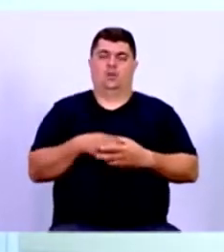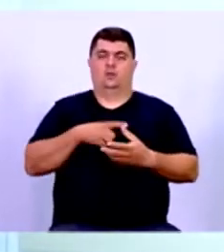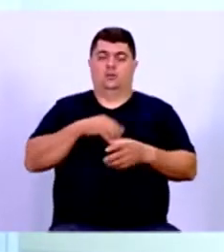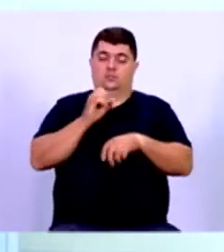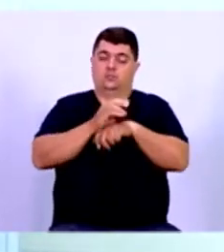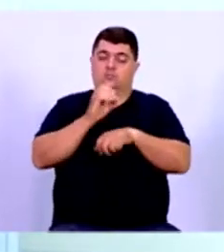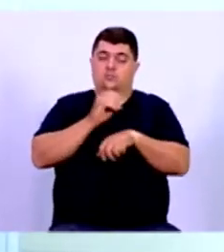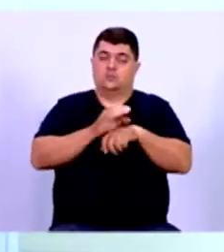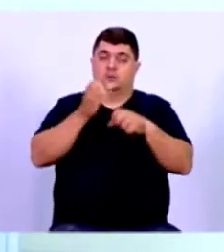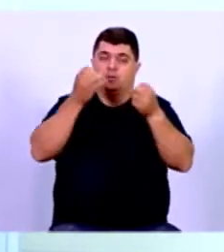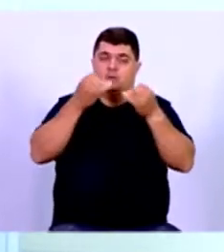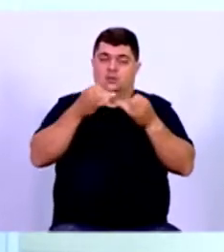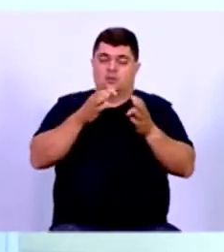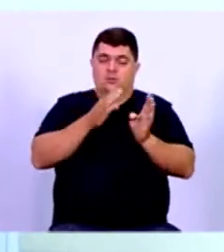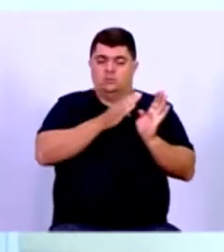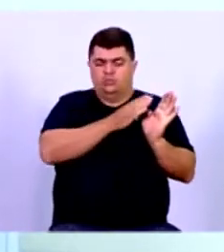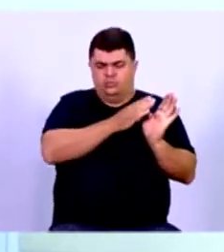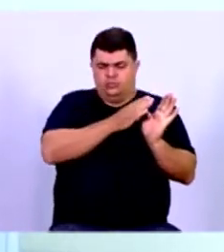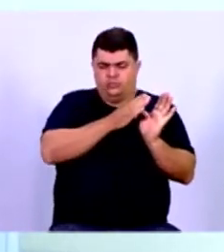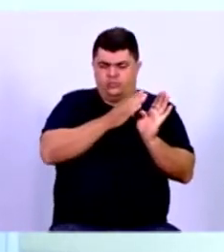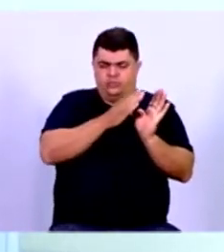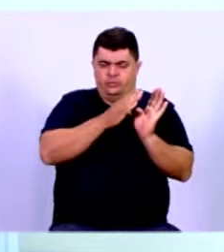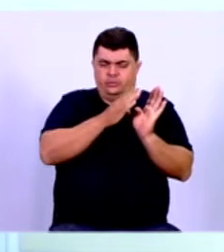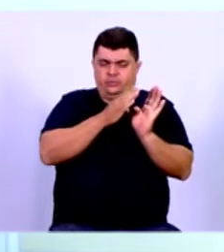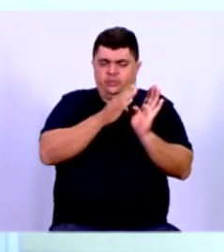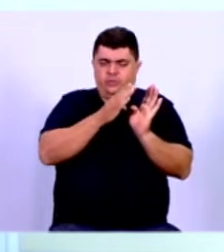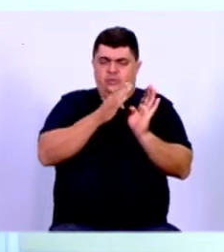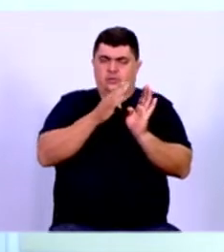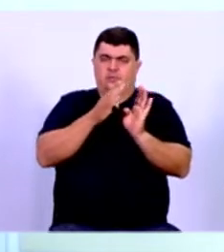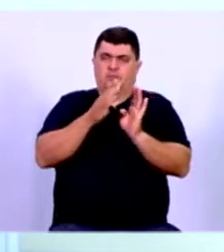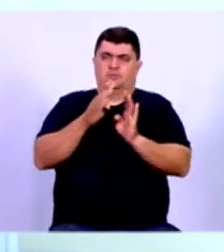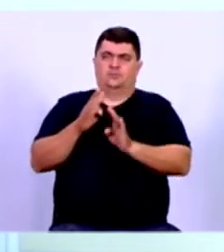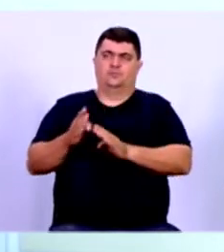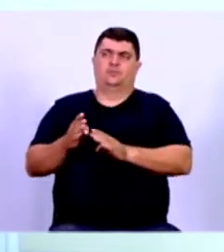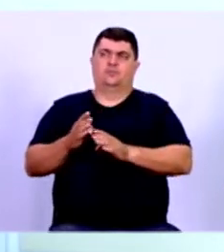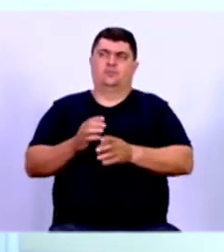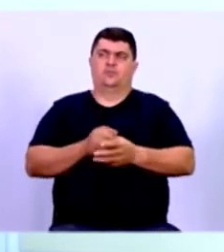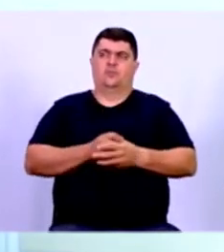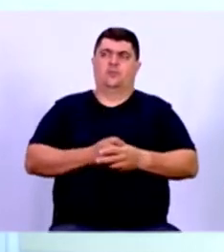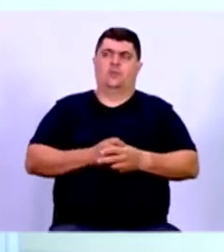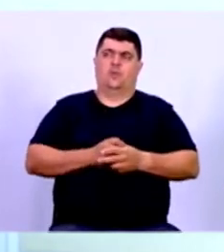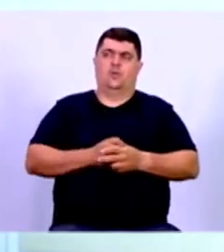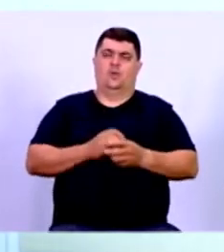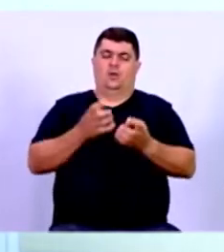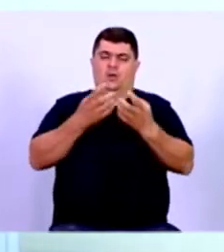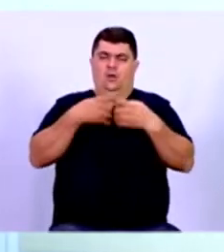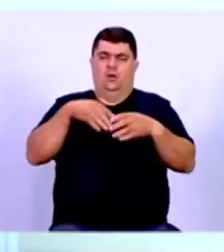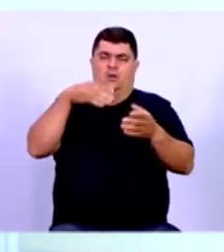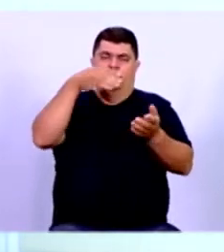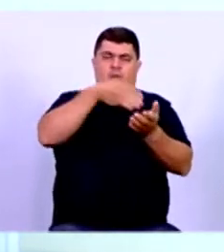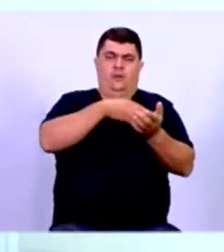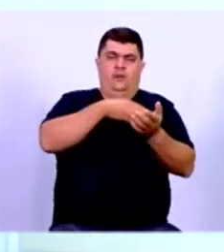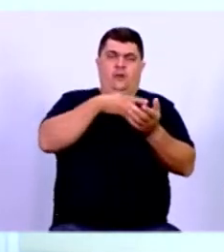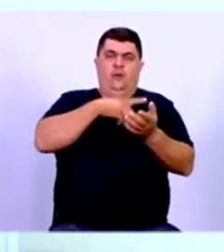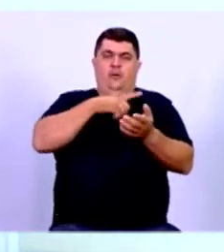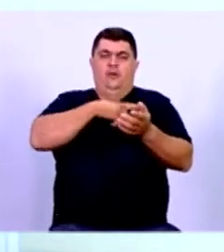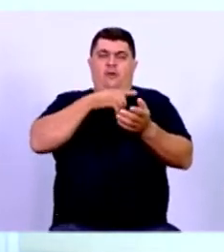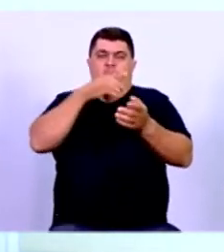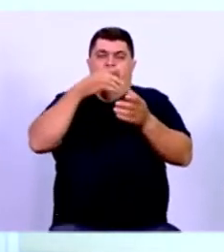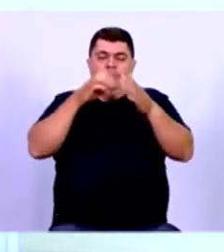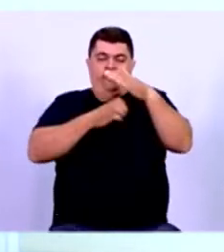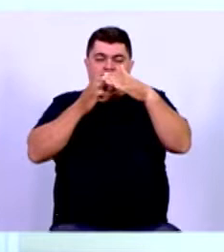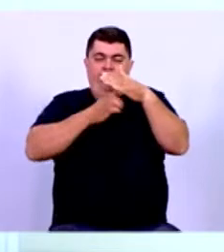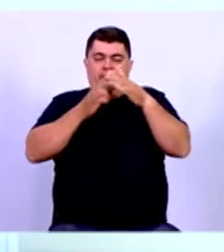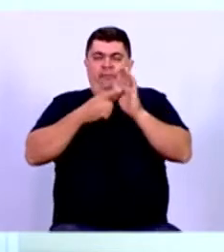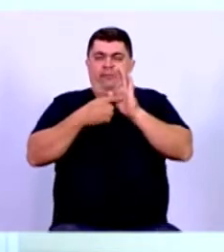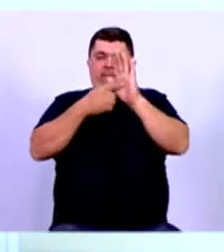orienta desde o primeiro contato da instituição de ensino, no caso o IFRO, até a parte final, que é quando